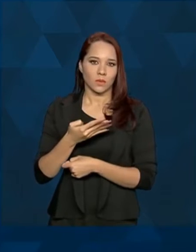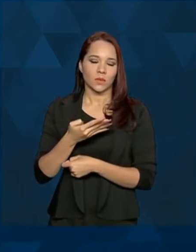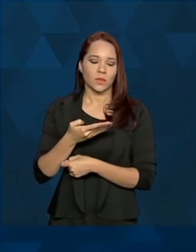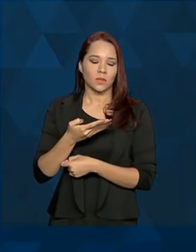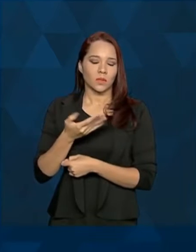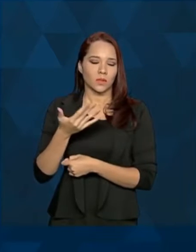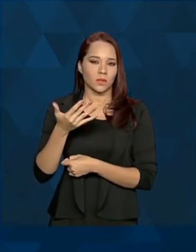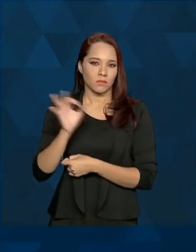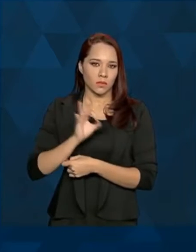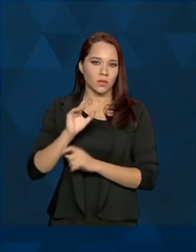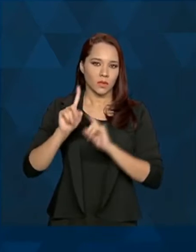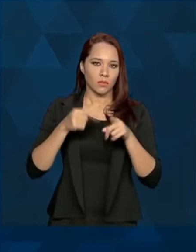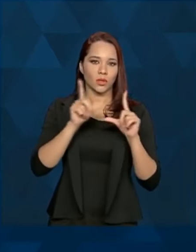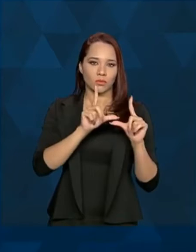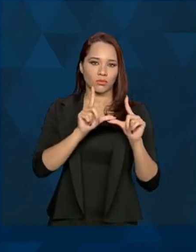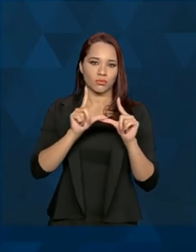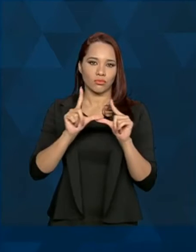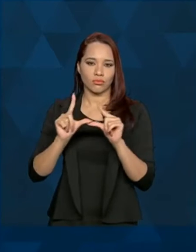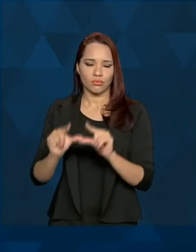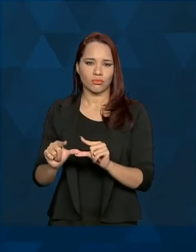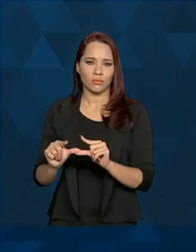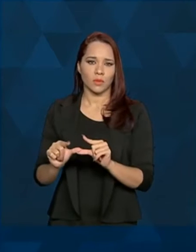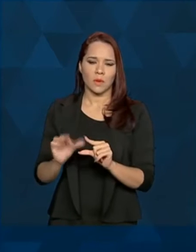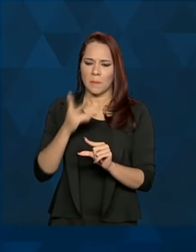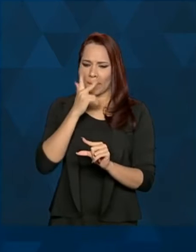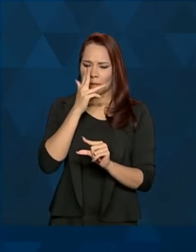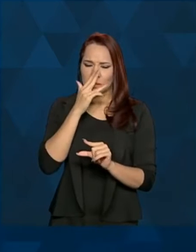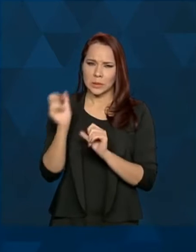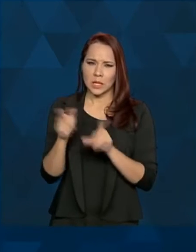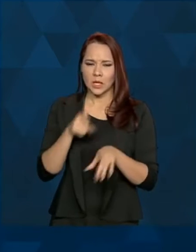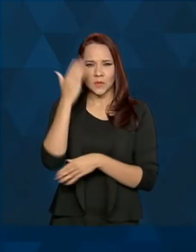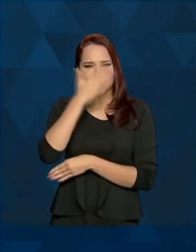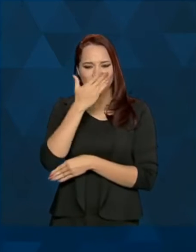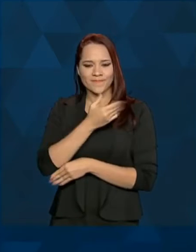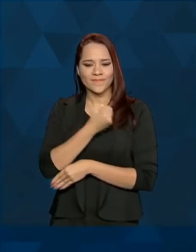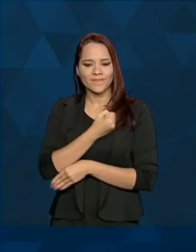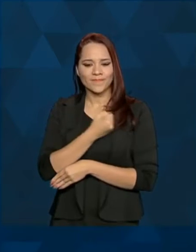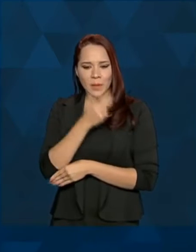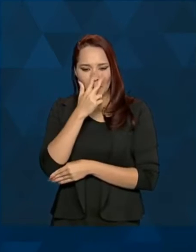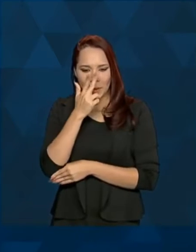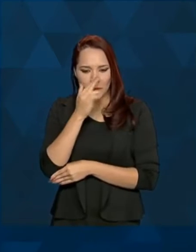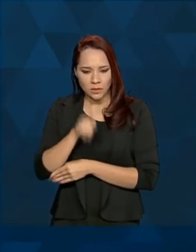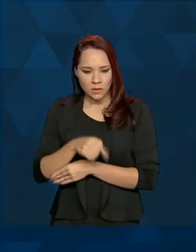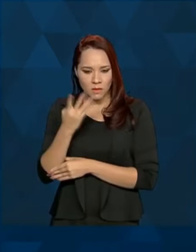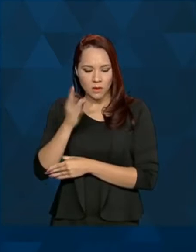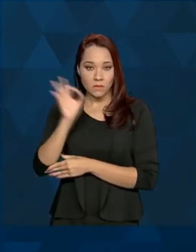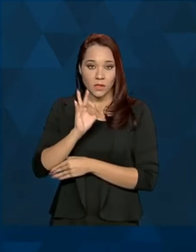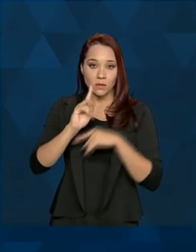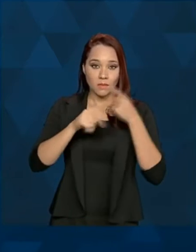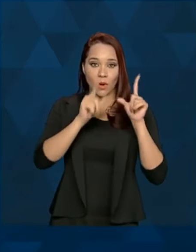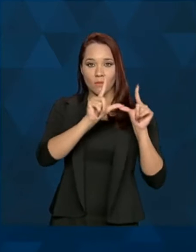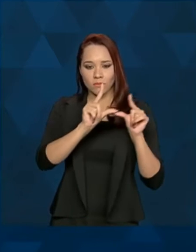4% e depois diminuiu 4%, né? Acho que o meu slide não está dando ver direito o número, mas que é 4%, depois